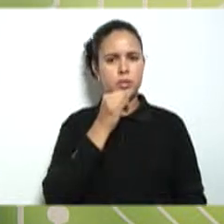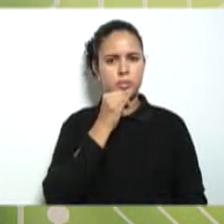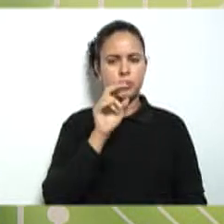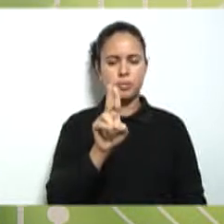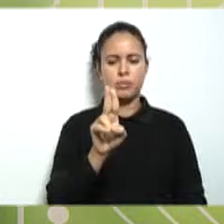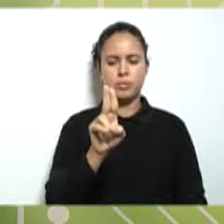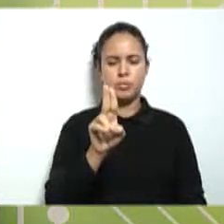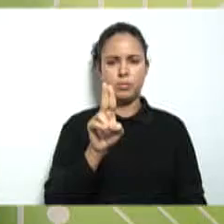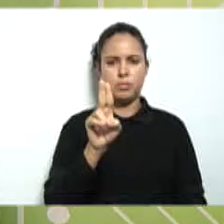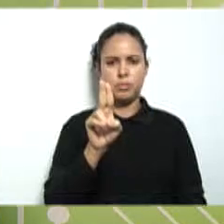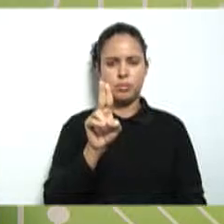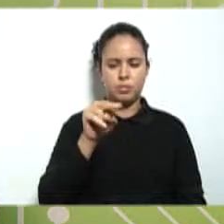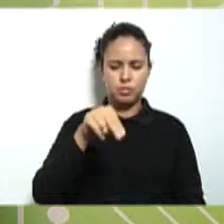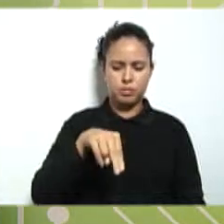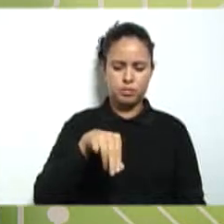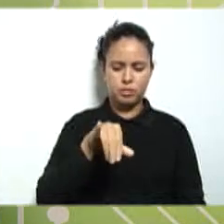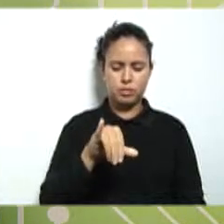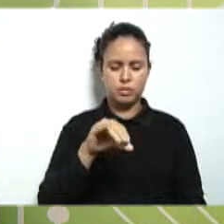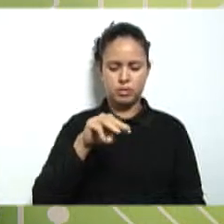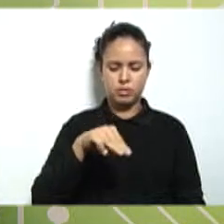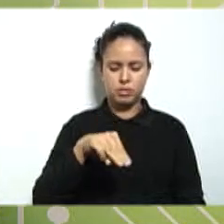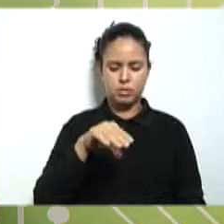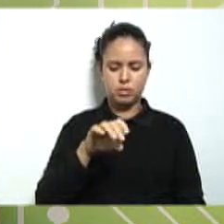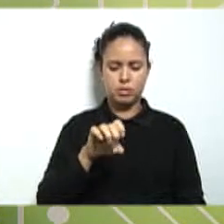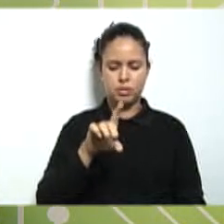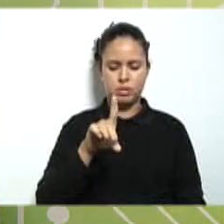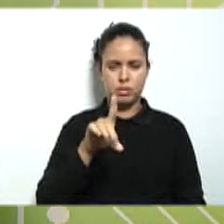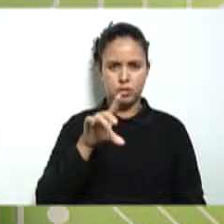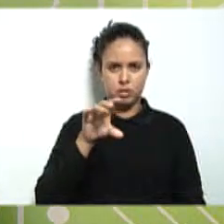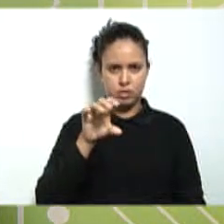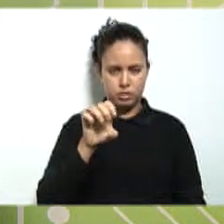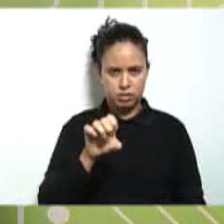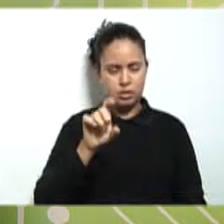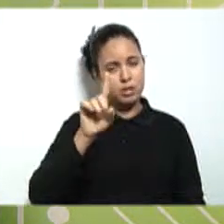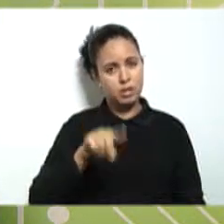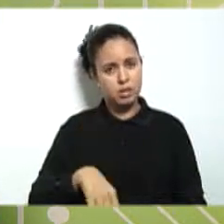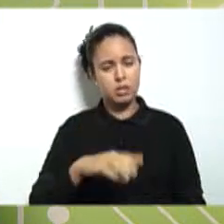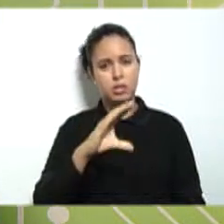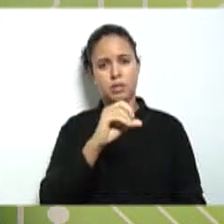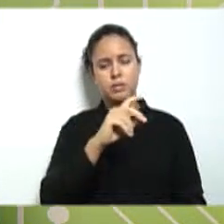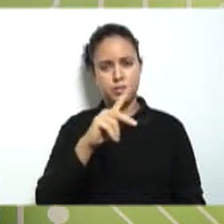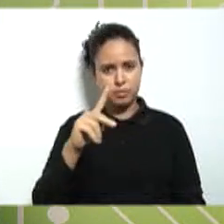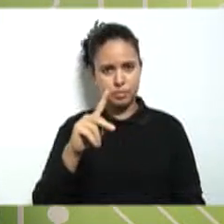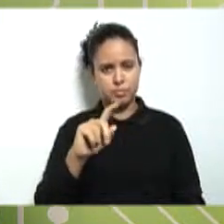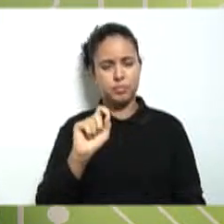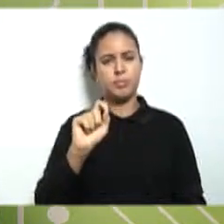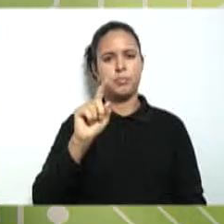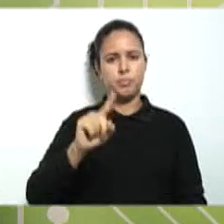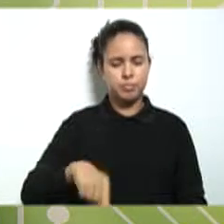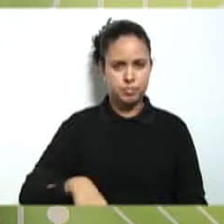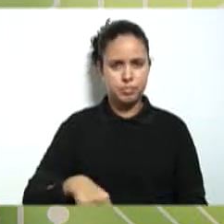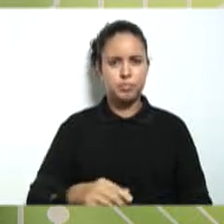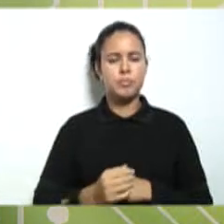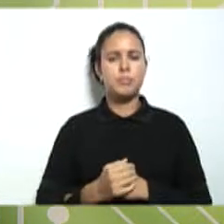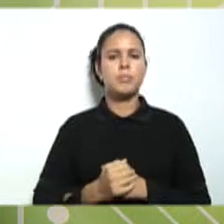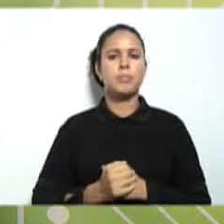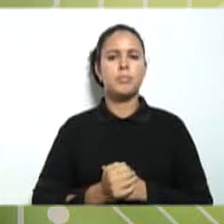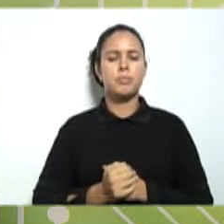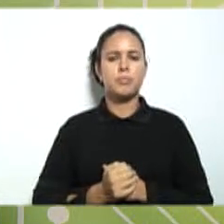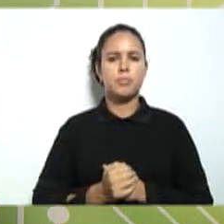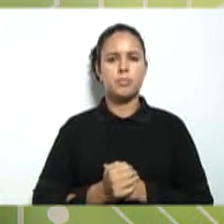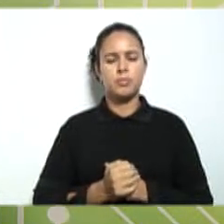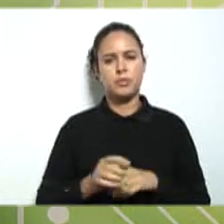A Unimed e a Uniodonto são as duas principais cooperativas de saúde do Brasil. Ela é uma cooperativa dos médicos, a Unimed, é uma cooperativa